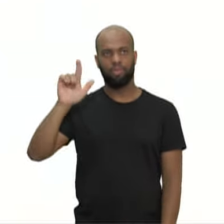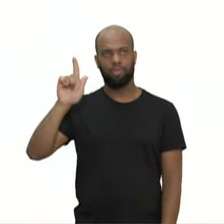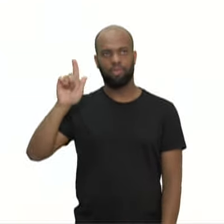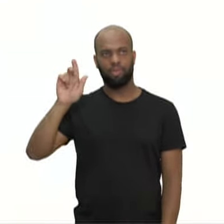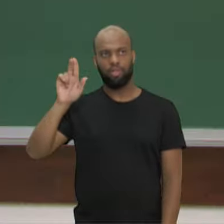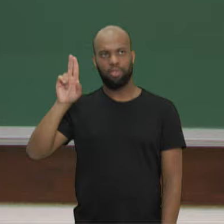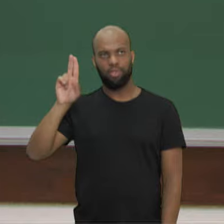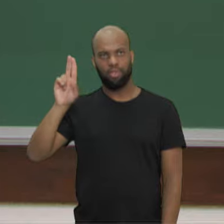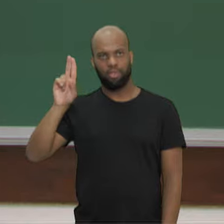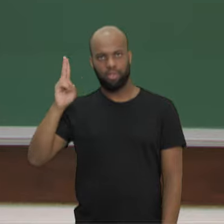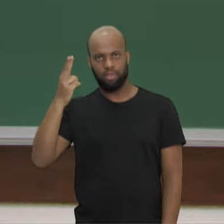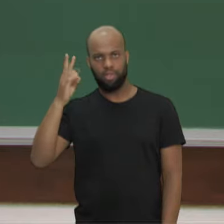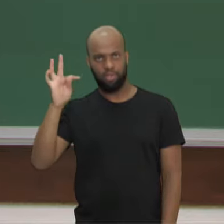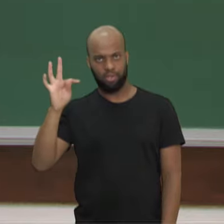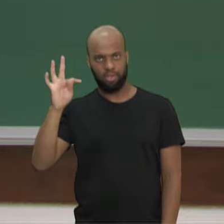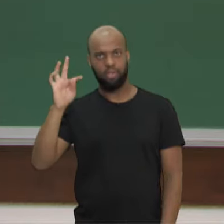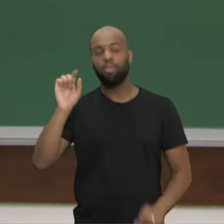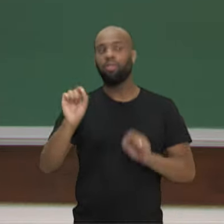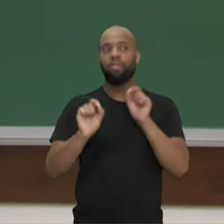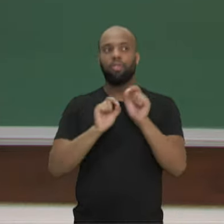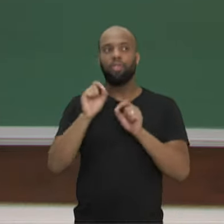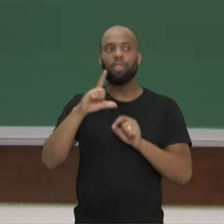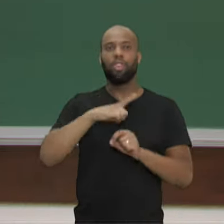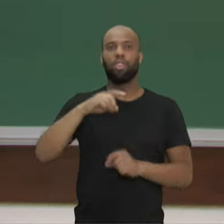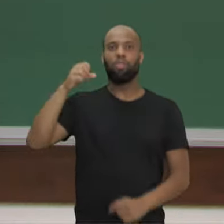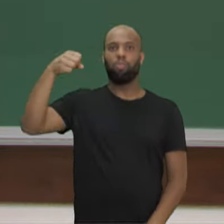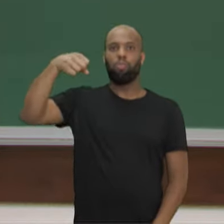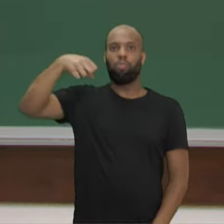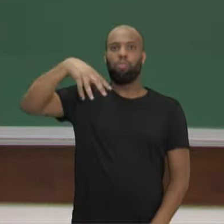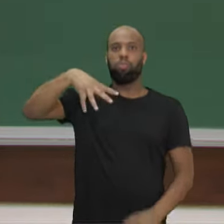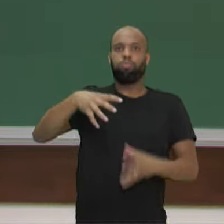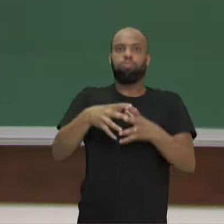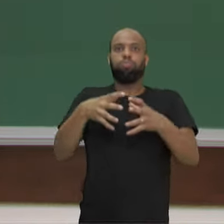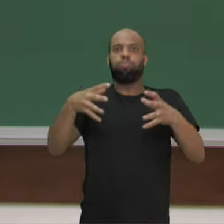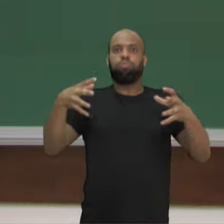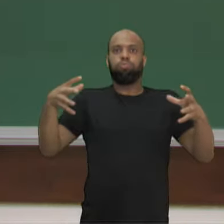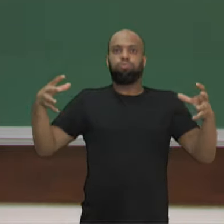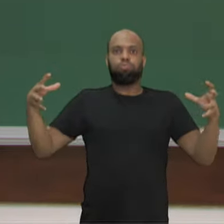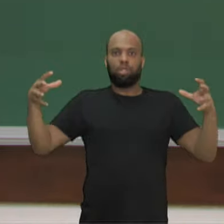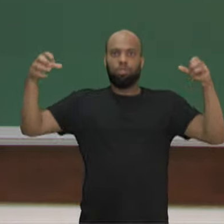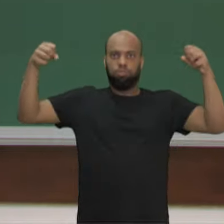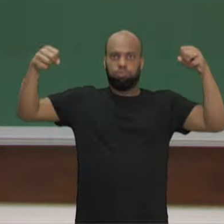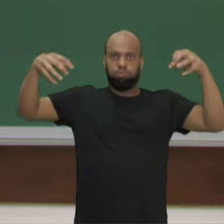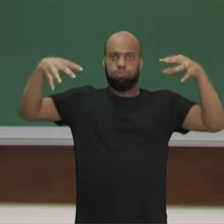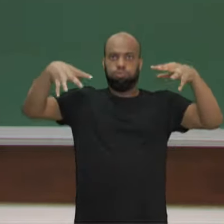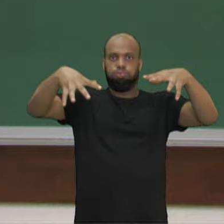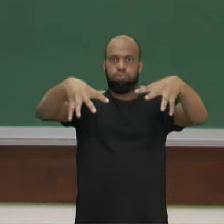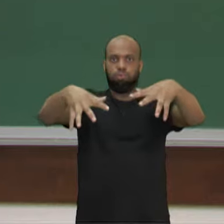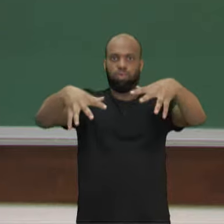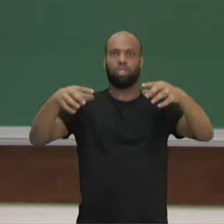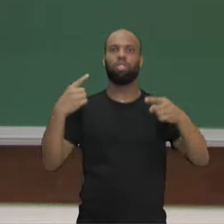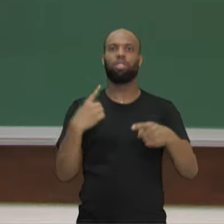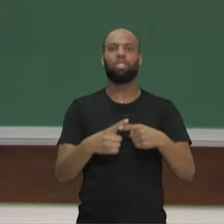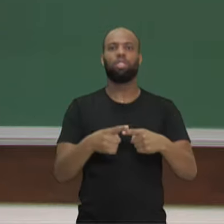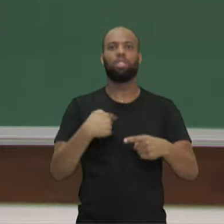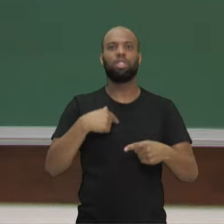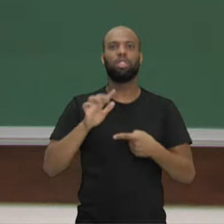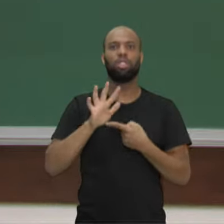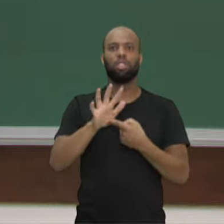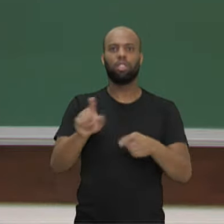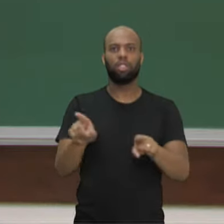grande dimensão do palco, então uma luz amplia maior, tá? Segundo aqui o nosso cameraman, vou trazer aqui a